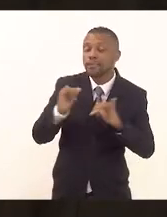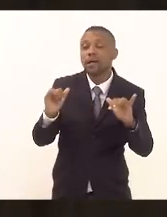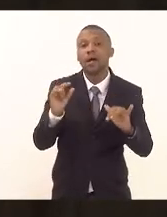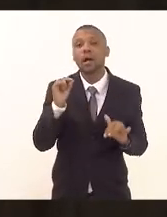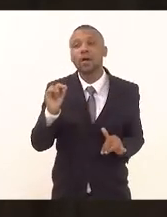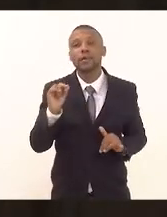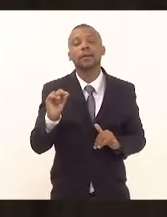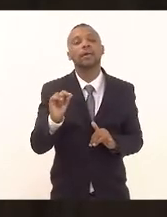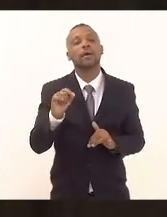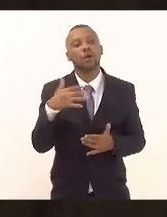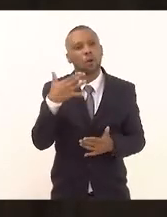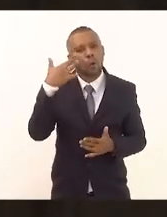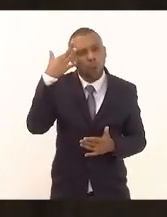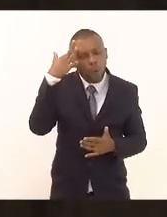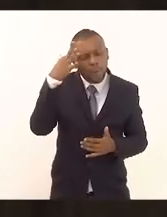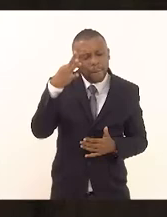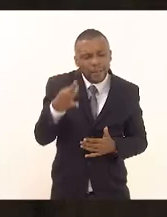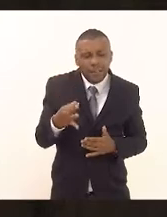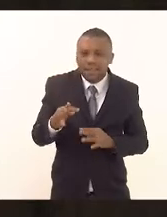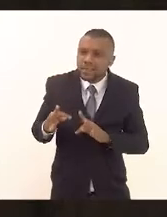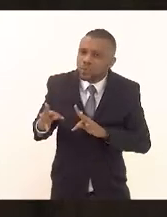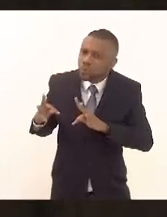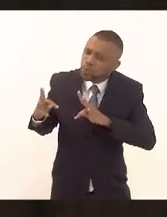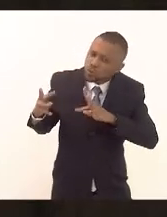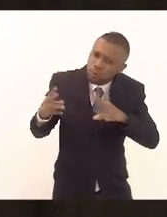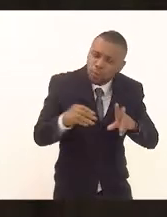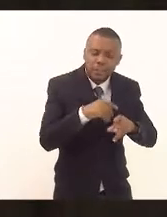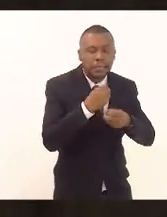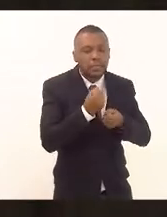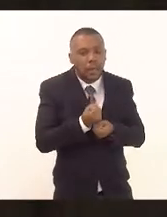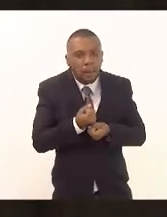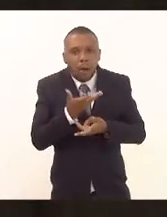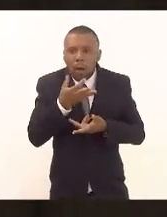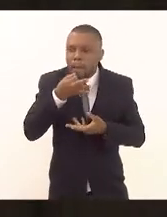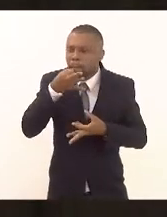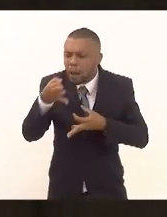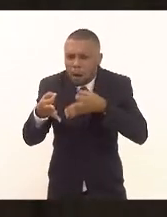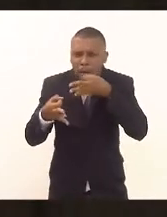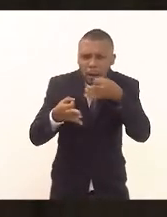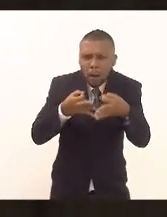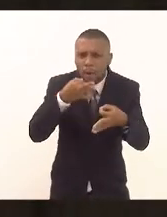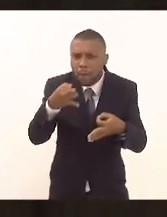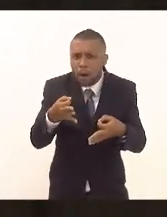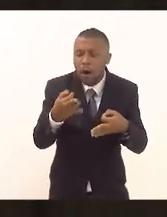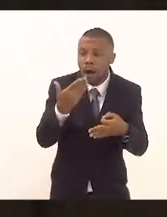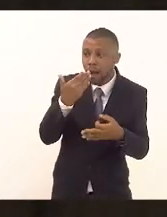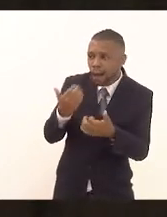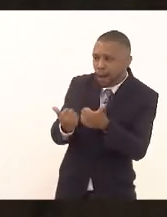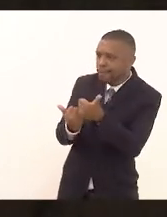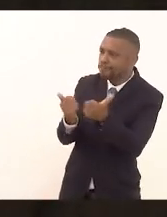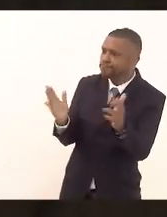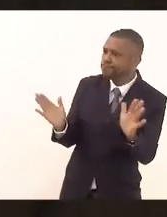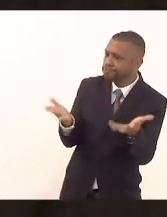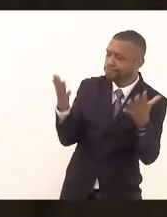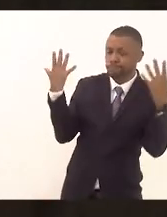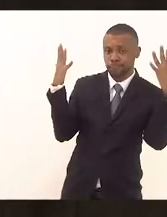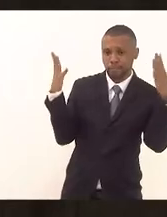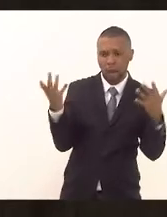compreendo todas as manifestações, né, todas as manifestações